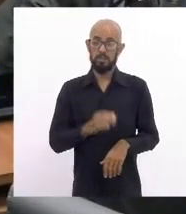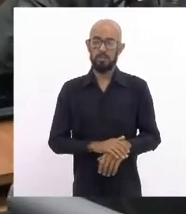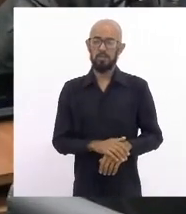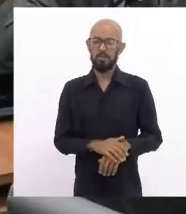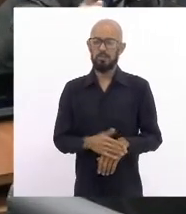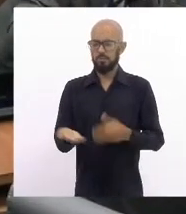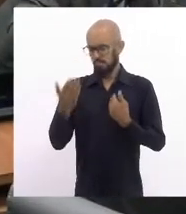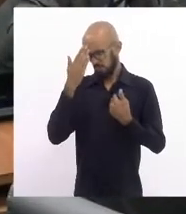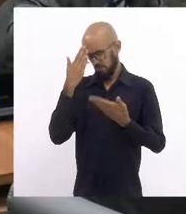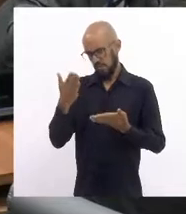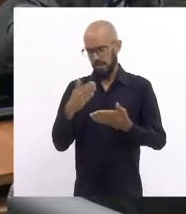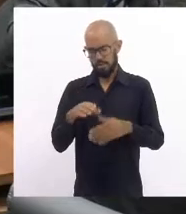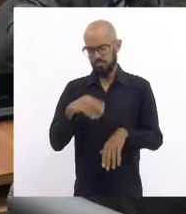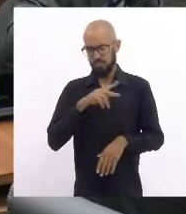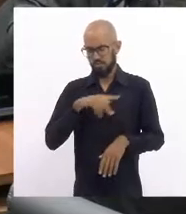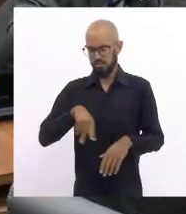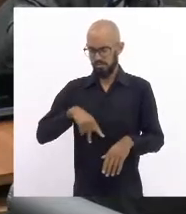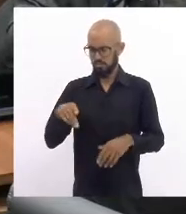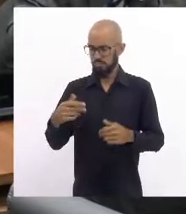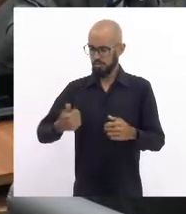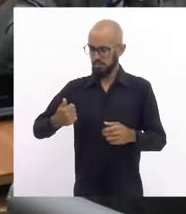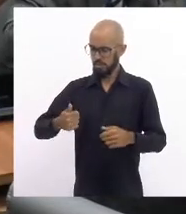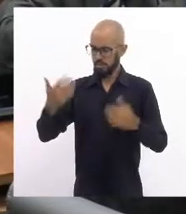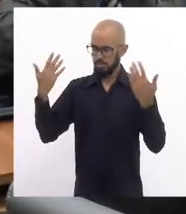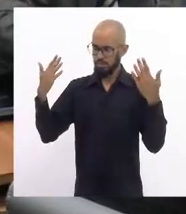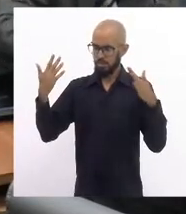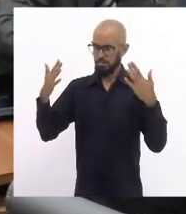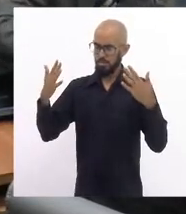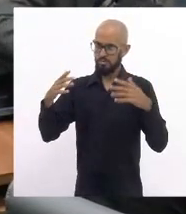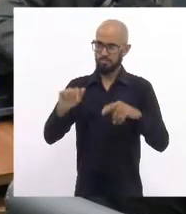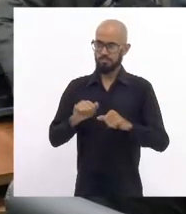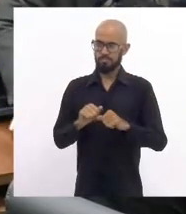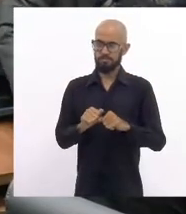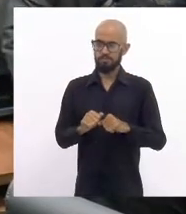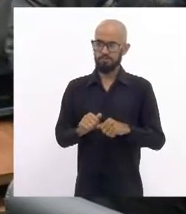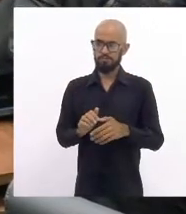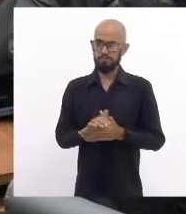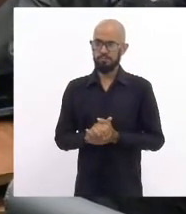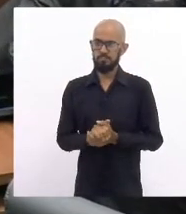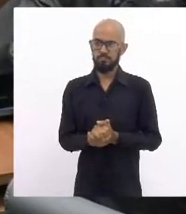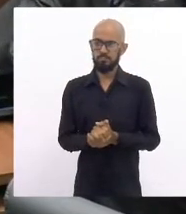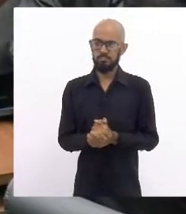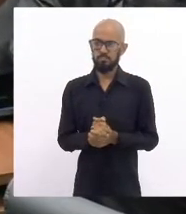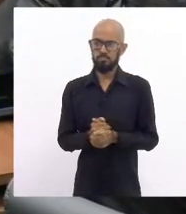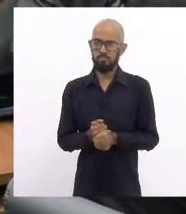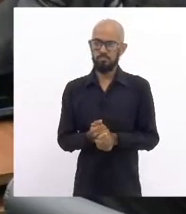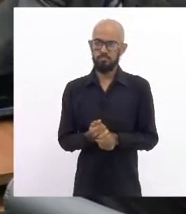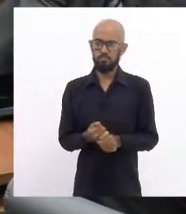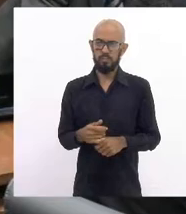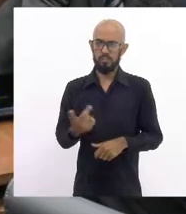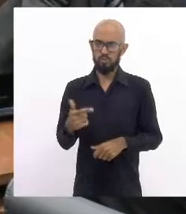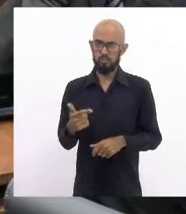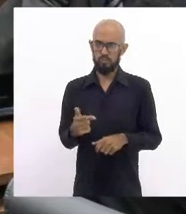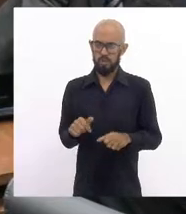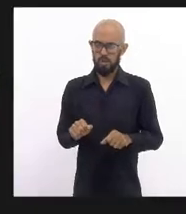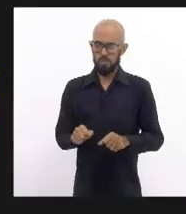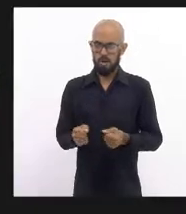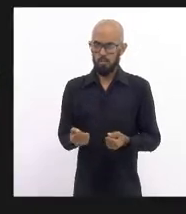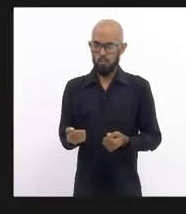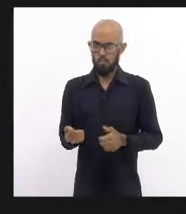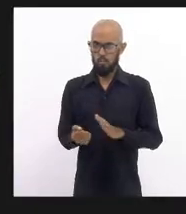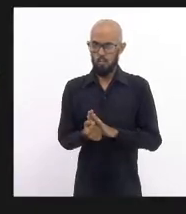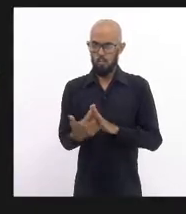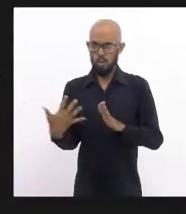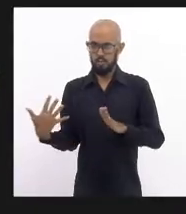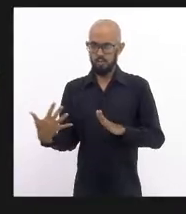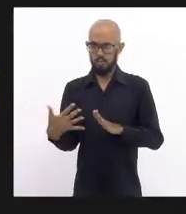presidente. Primeiro, parabenizar a casa e, mesmo que não tenhamos um quórum muito alto, a gente tem